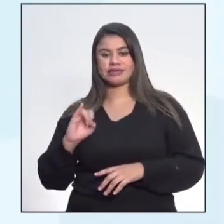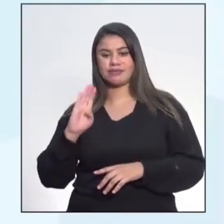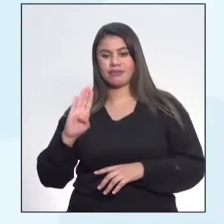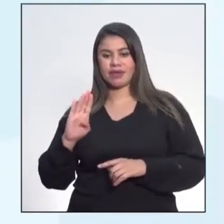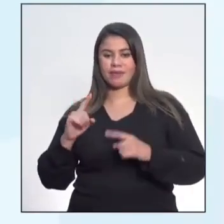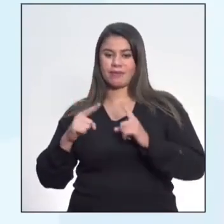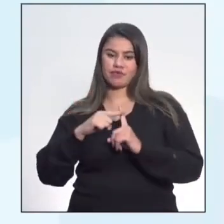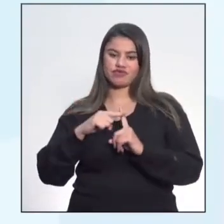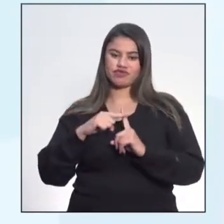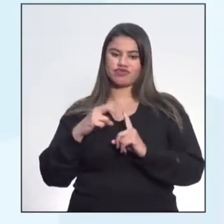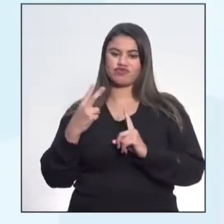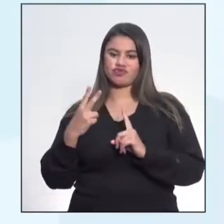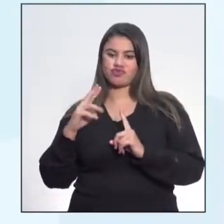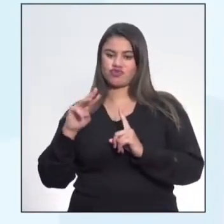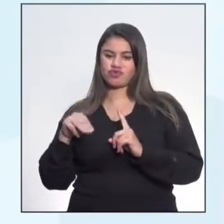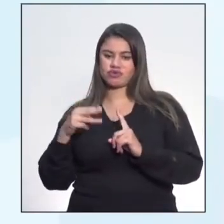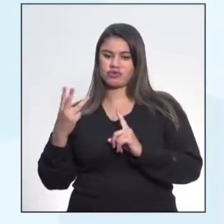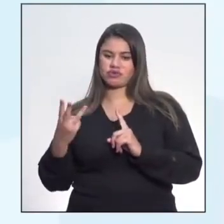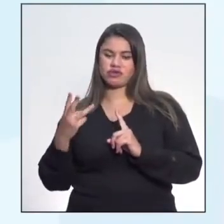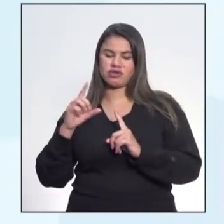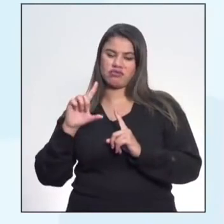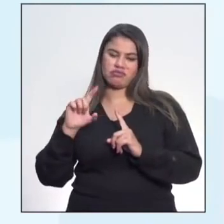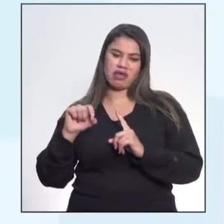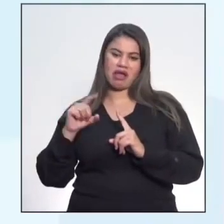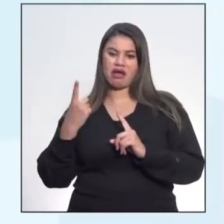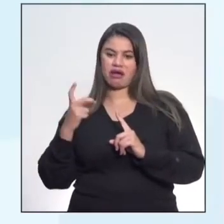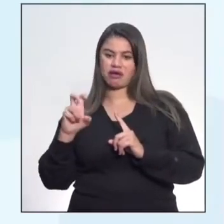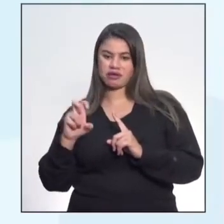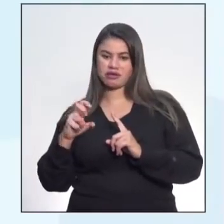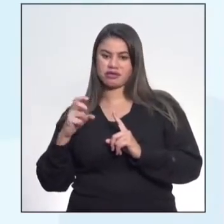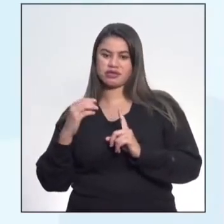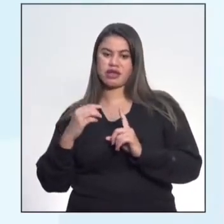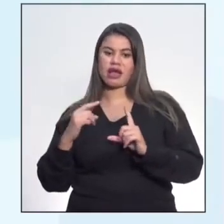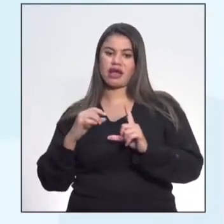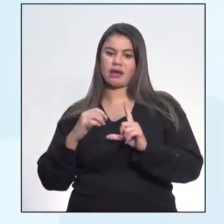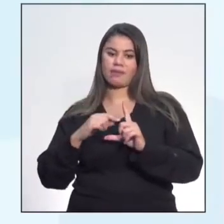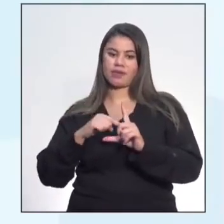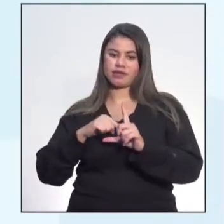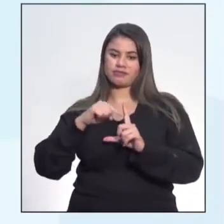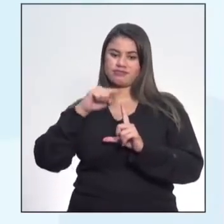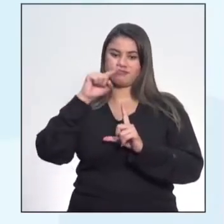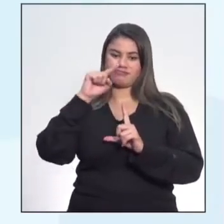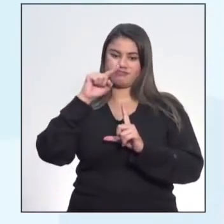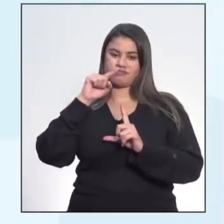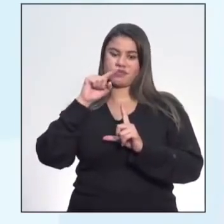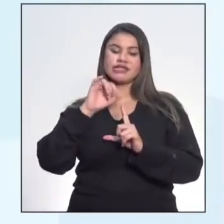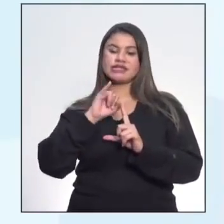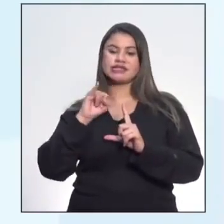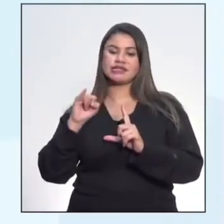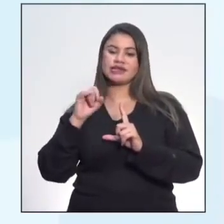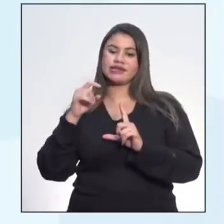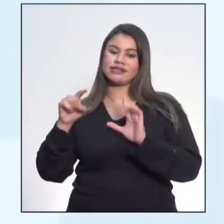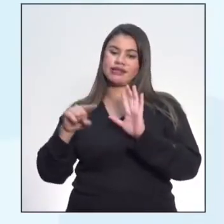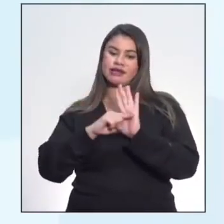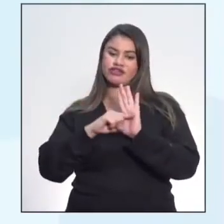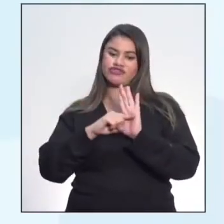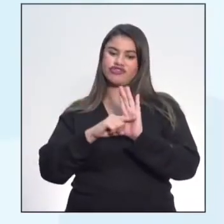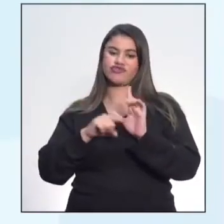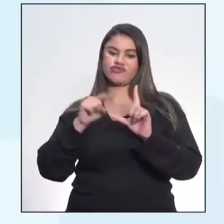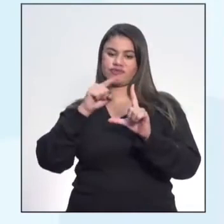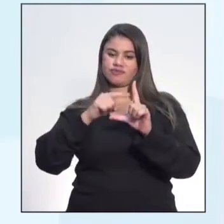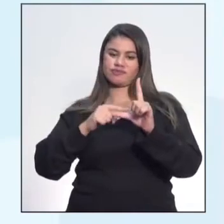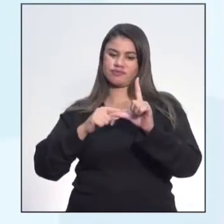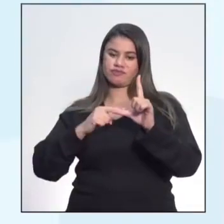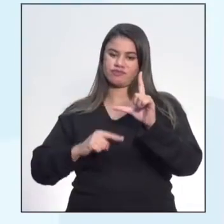positivo, 2, 3, 10, 15, ele vai estar acima do eixo x, bem lá nesse número. Agora, se for um número negativo, vai